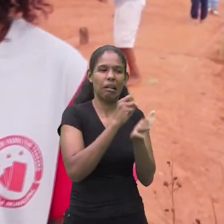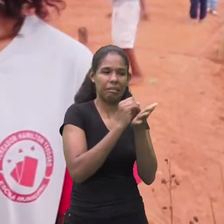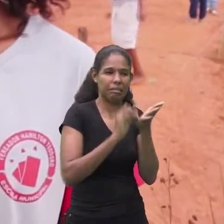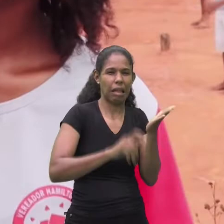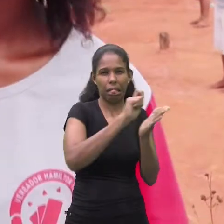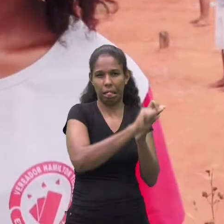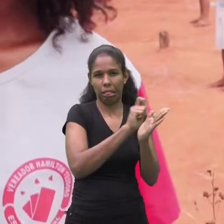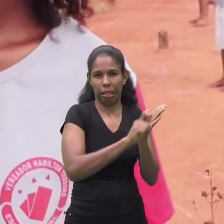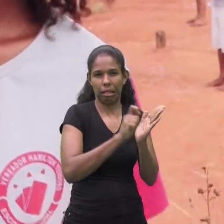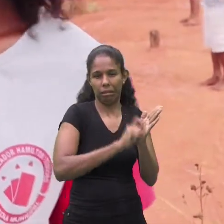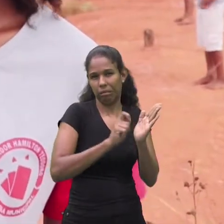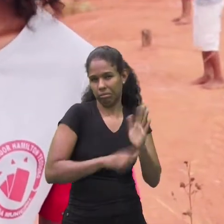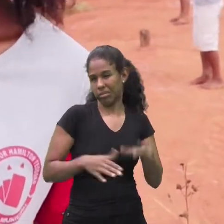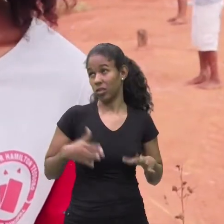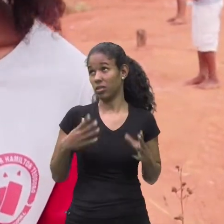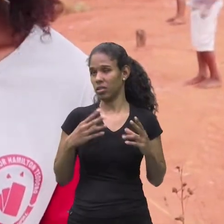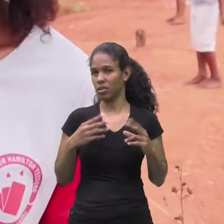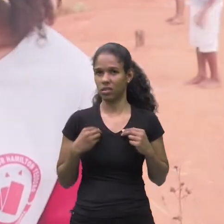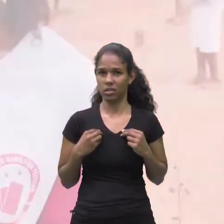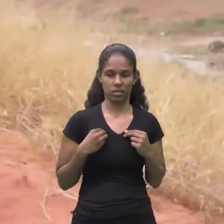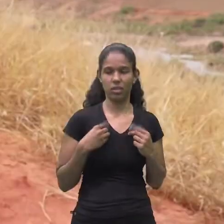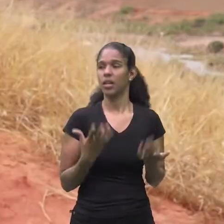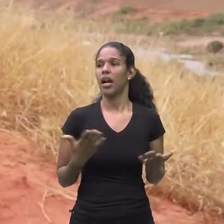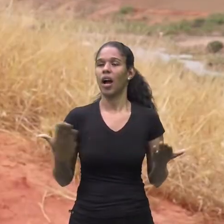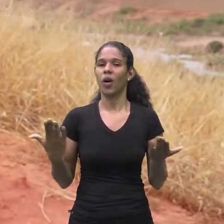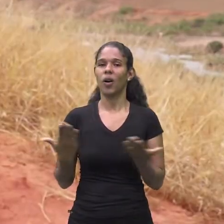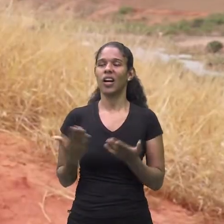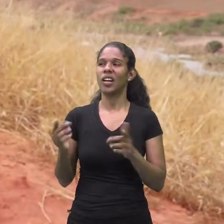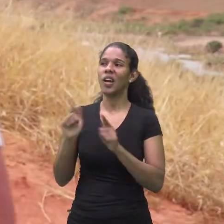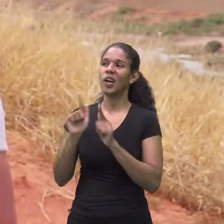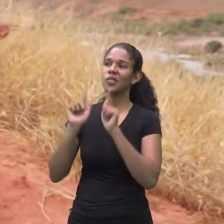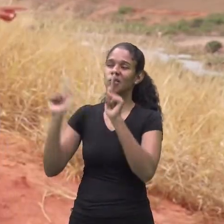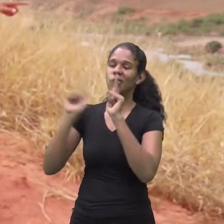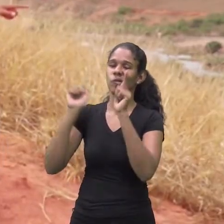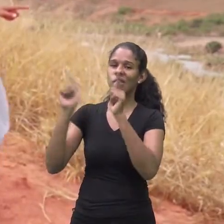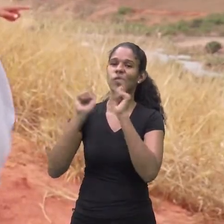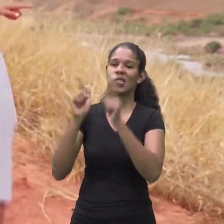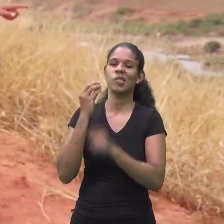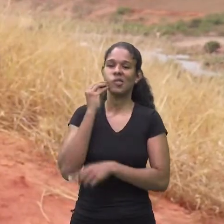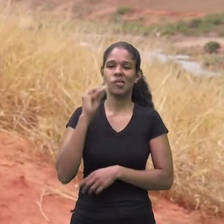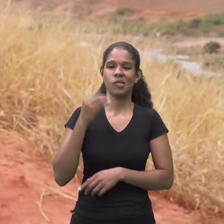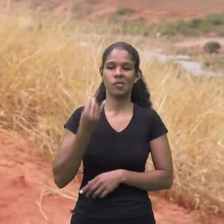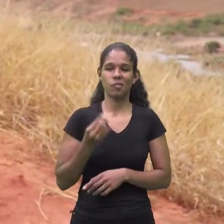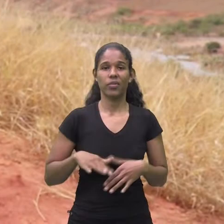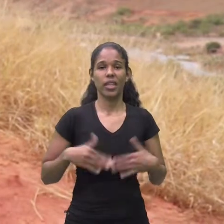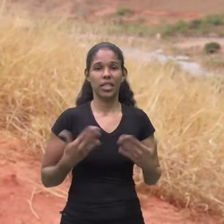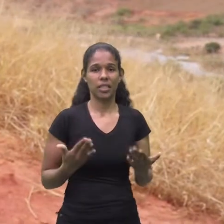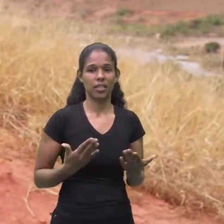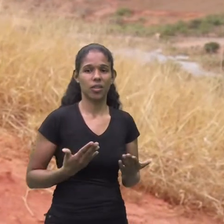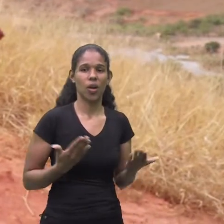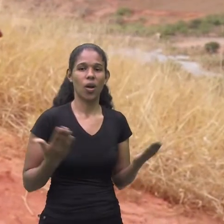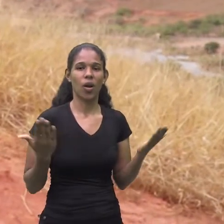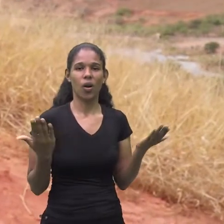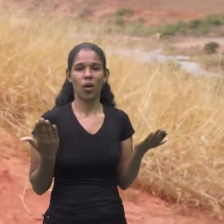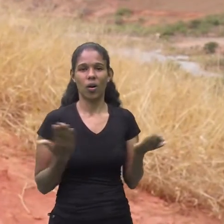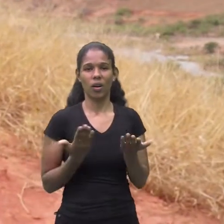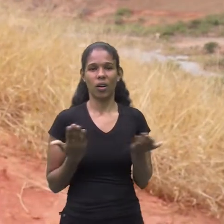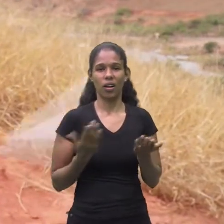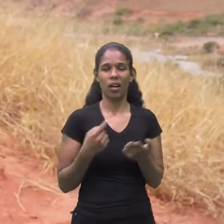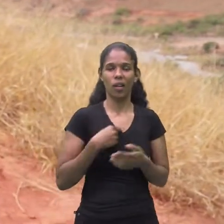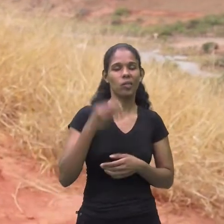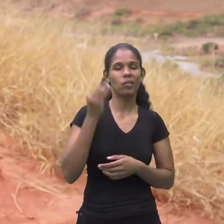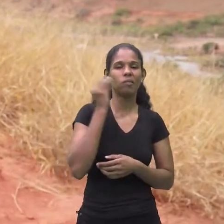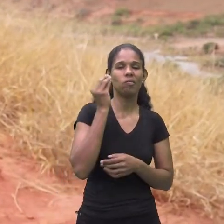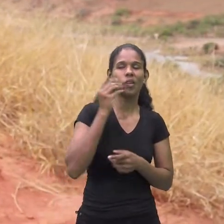tá tirando? É, de se divertindo aqui, né? Oi, tropinha, meu nome é Ana Clara, estamos aqui tentando soltar uma pipa, mas não